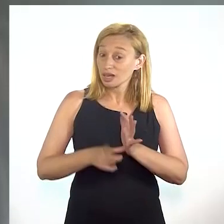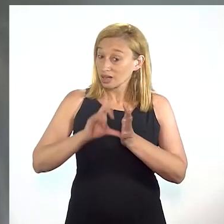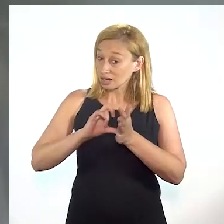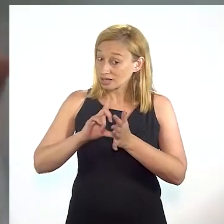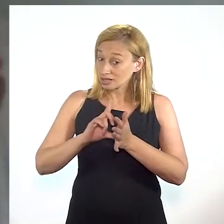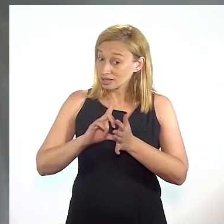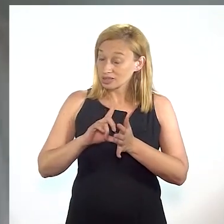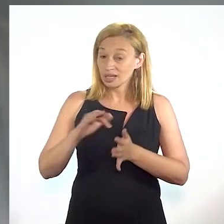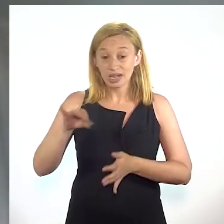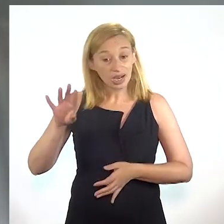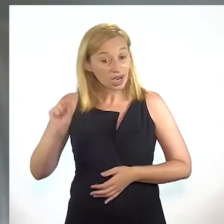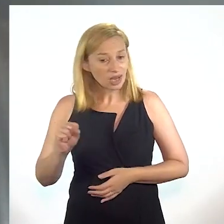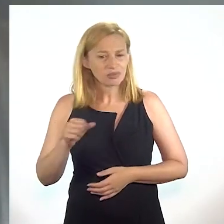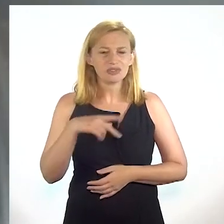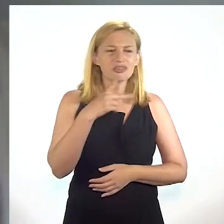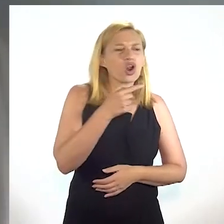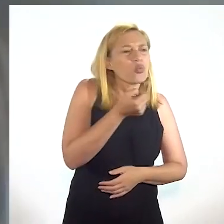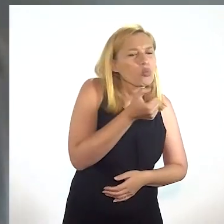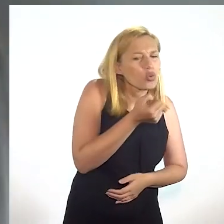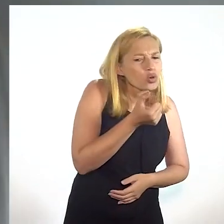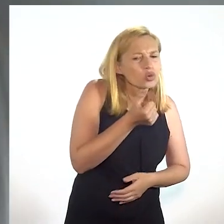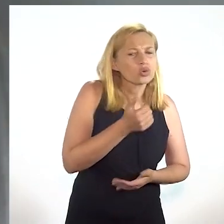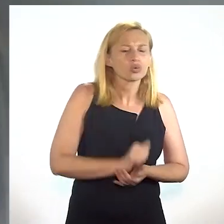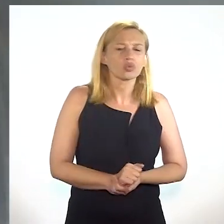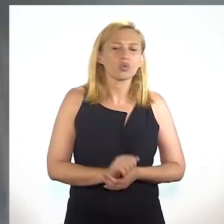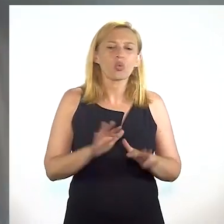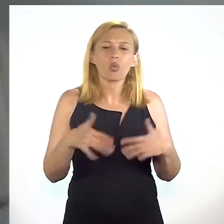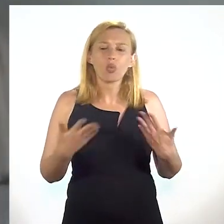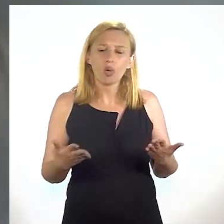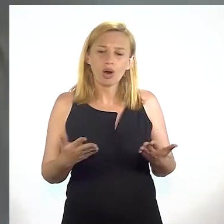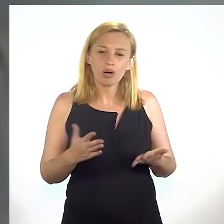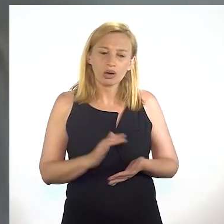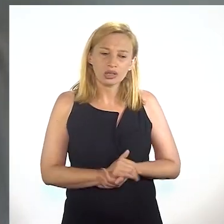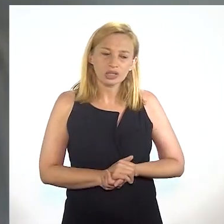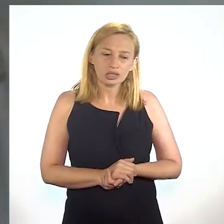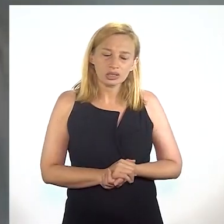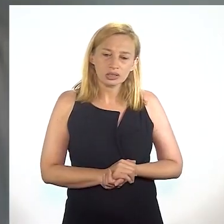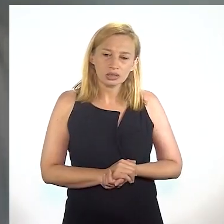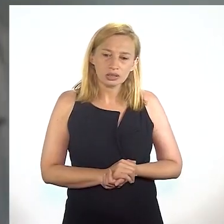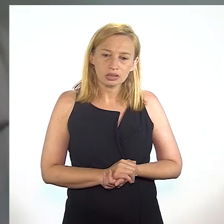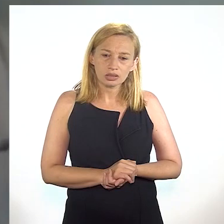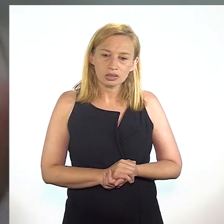Bia, antes de passar para a Carmen, eu só queria que você contasse um pouquinho